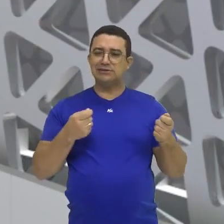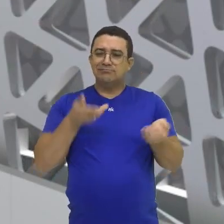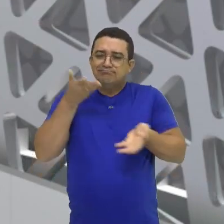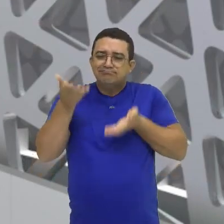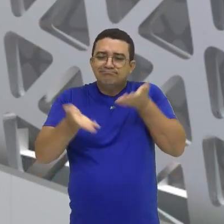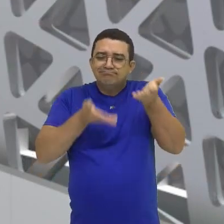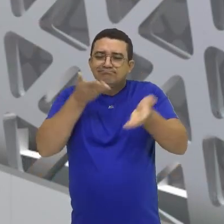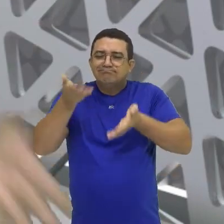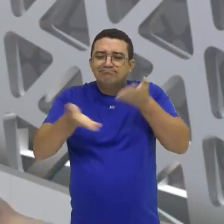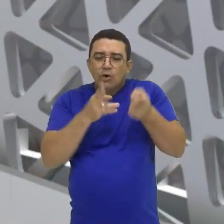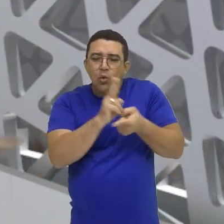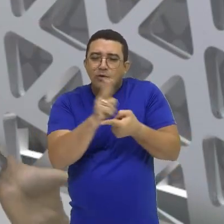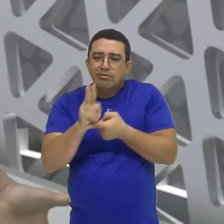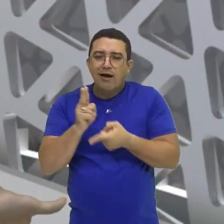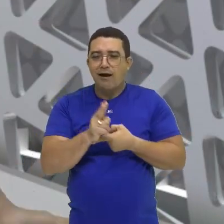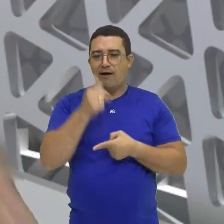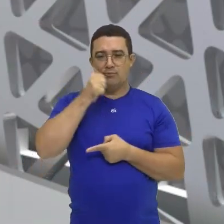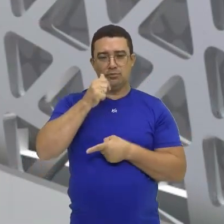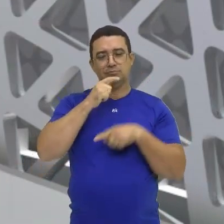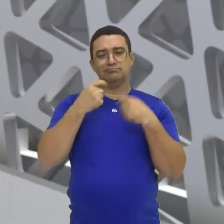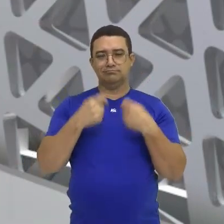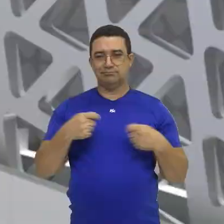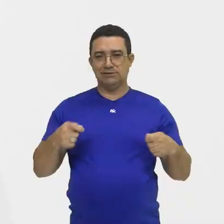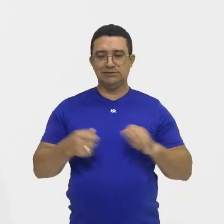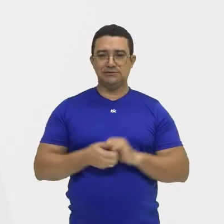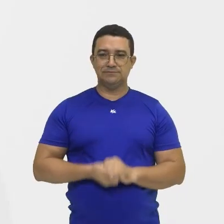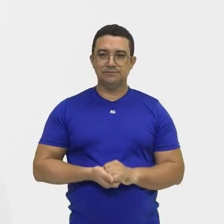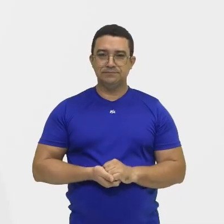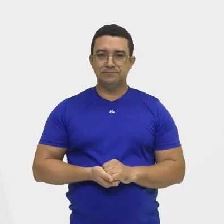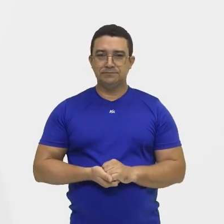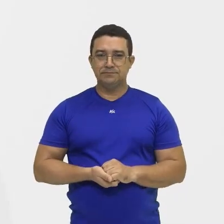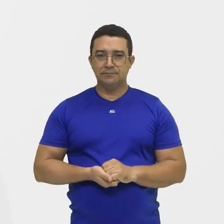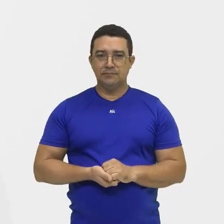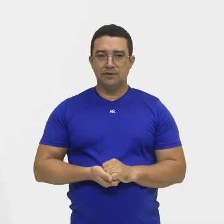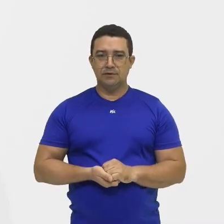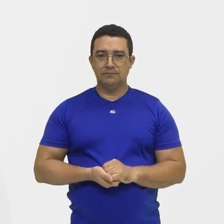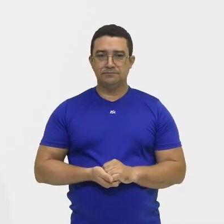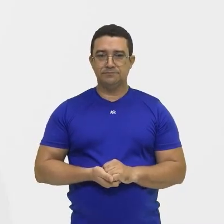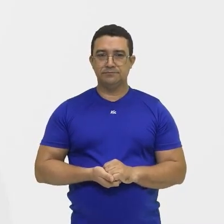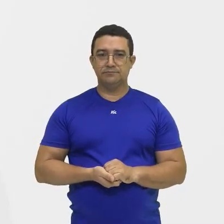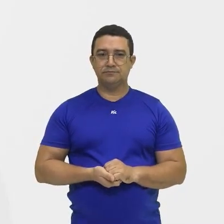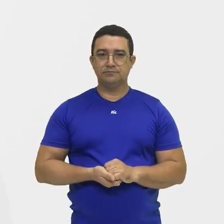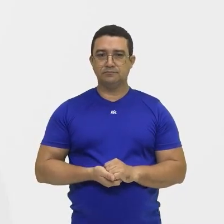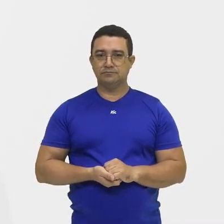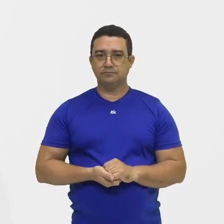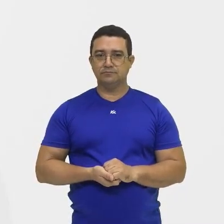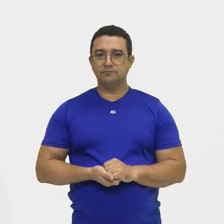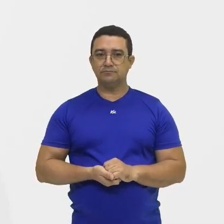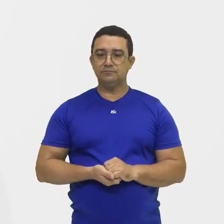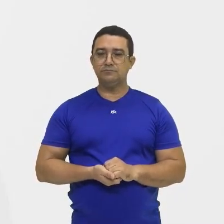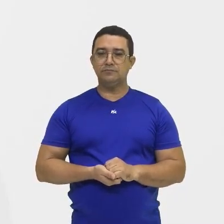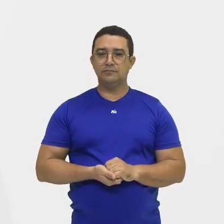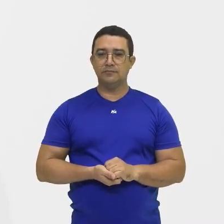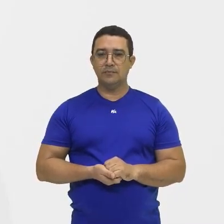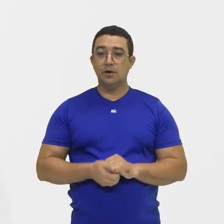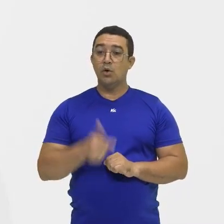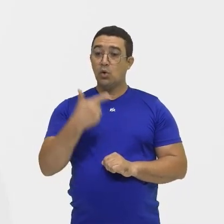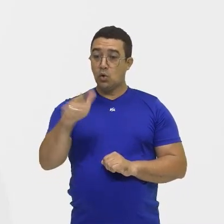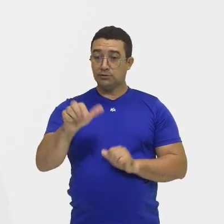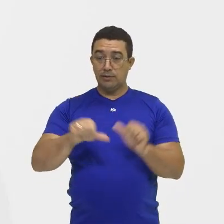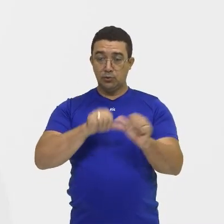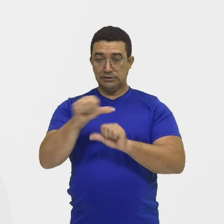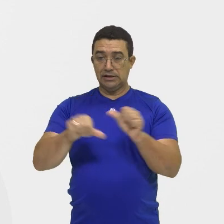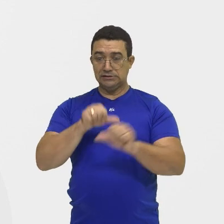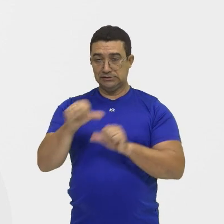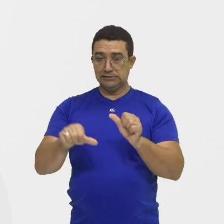tratada e cuidada. Correto? Seguindo, vamos ver outras medidas que foram dadas, né, na Lei Maria da Penha.